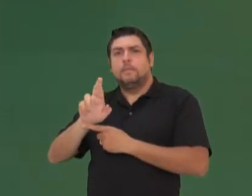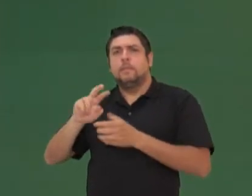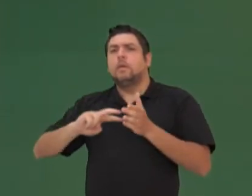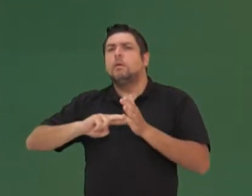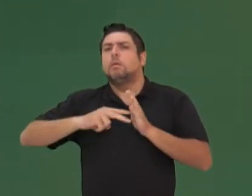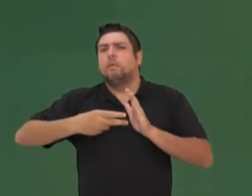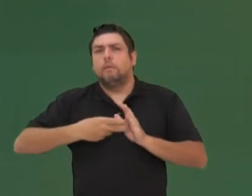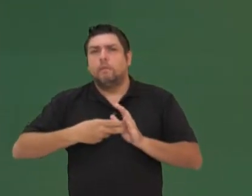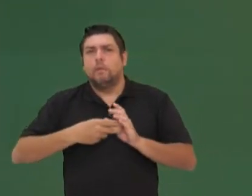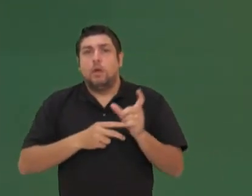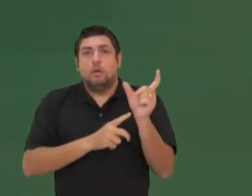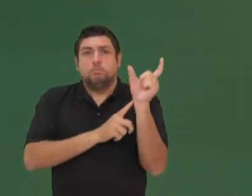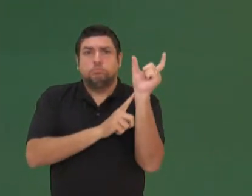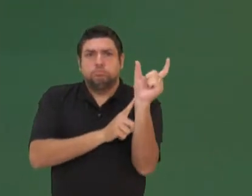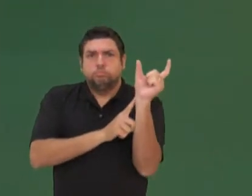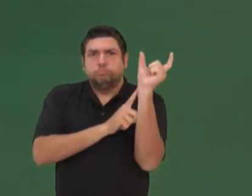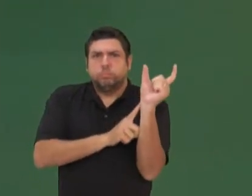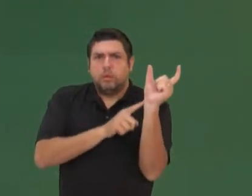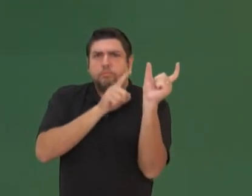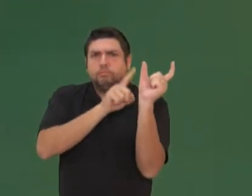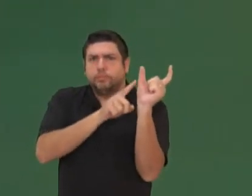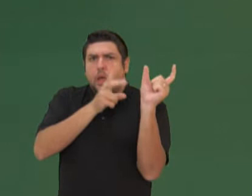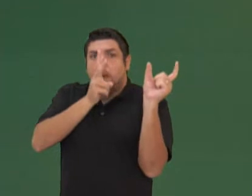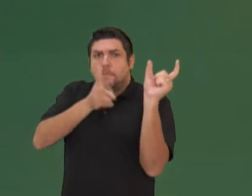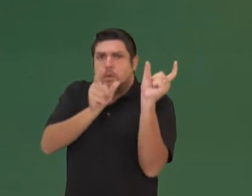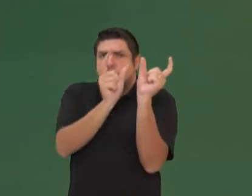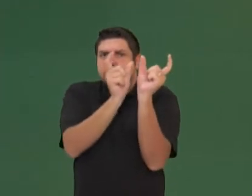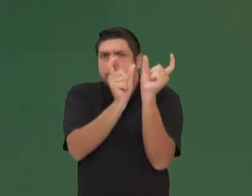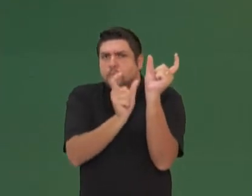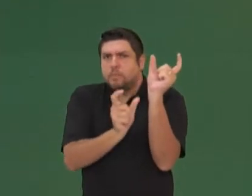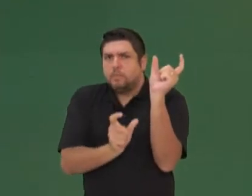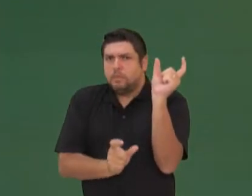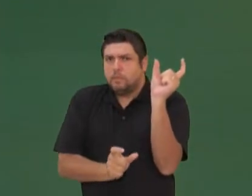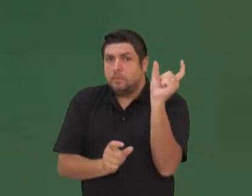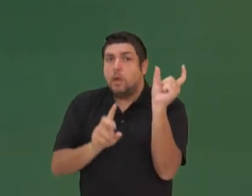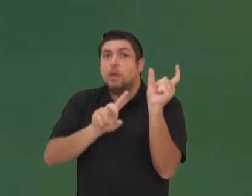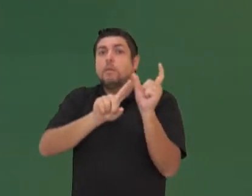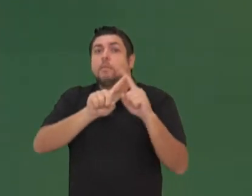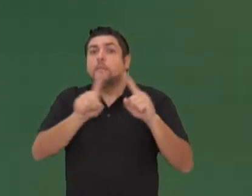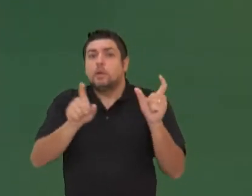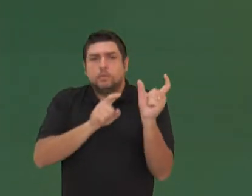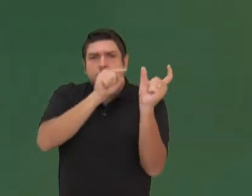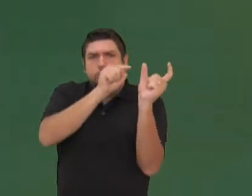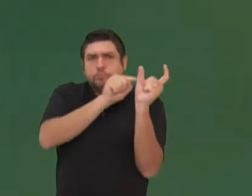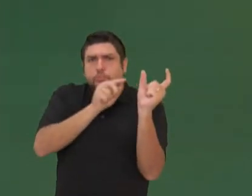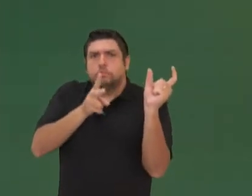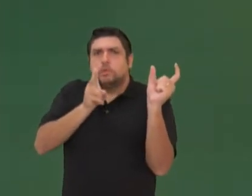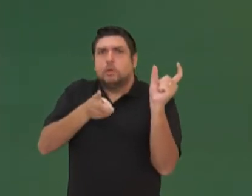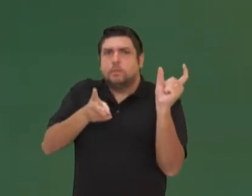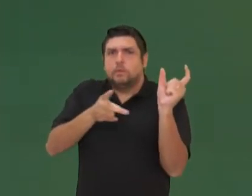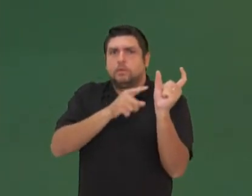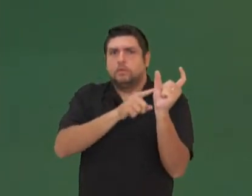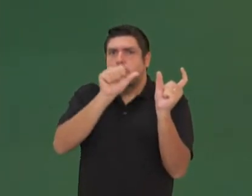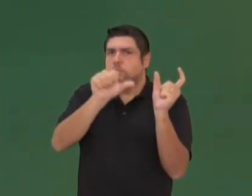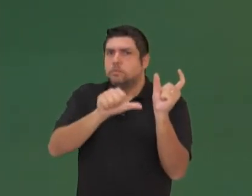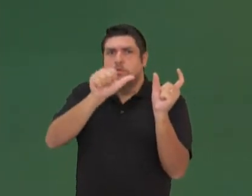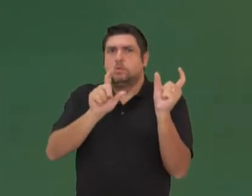a raiz, o radical, sem cambios, sem mudança na raiz, no radical do verbo. ¿Sí? E aqui